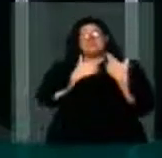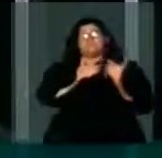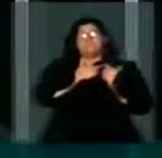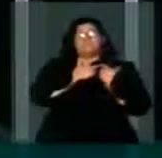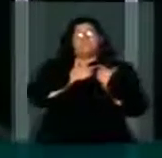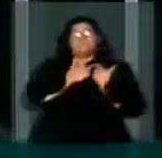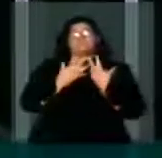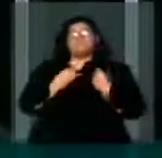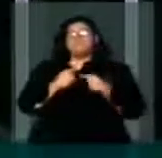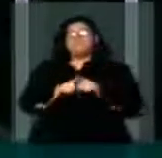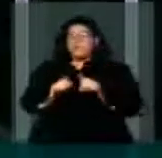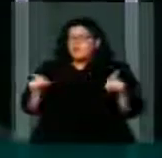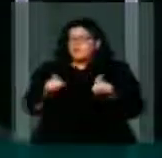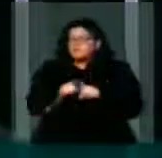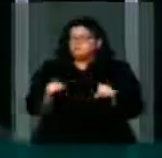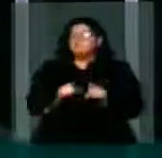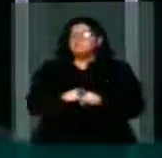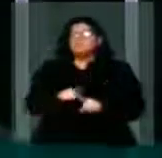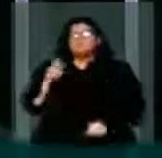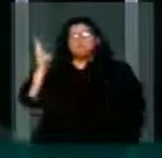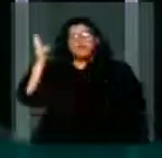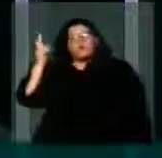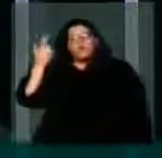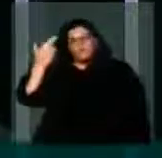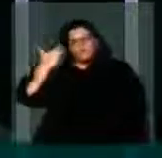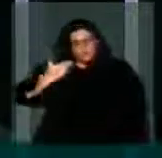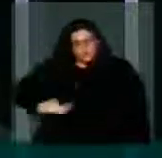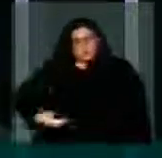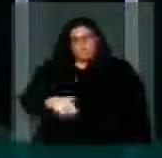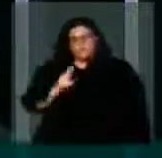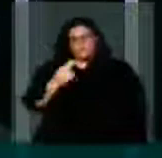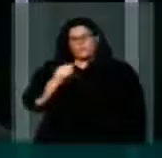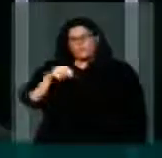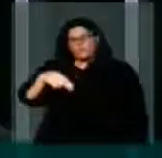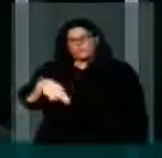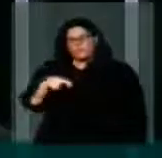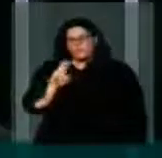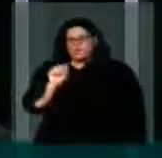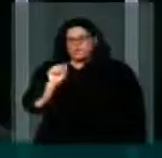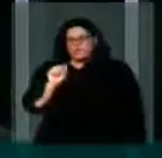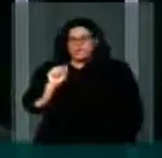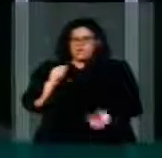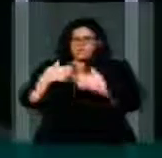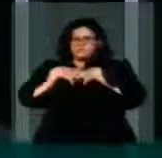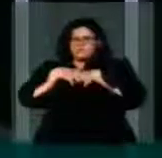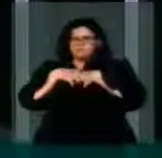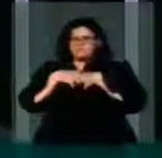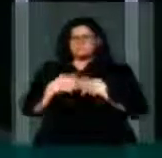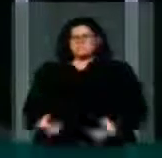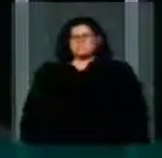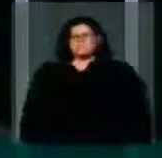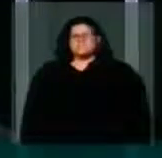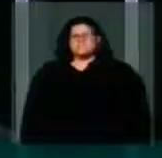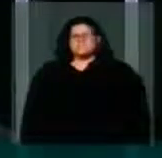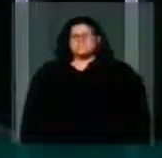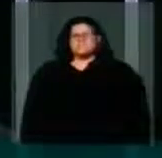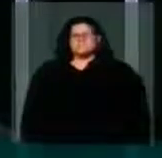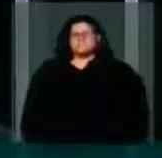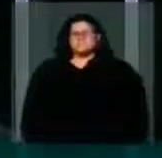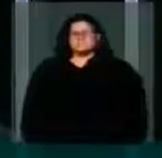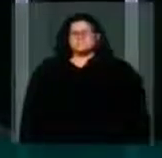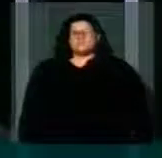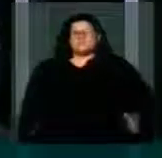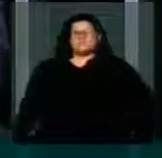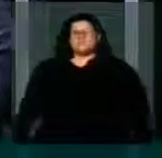colocar esse botão. E eu quero honrar a cada dia, a cada instante, essa responsabilidade que me foi imputada. Queria uma parte, deputado